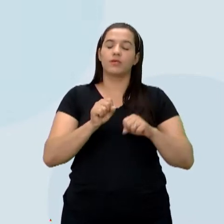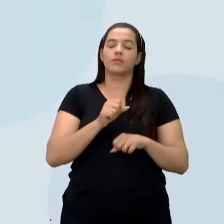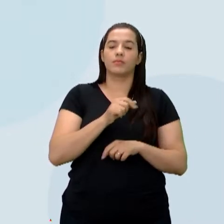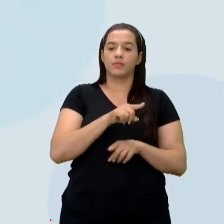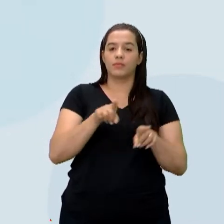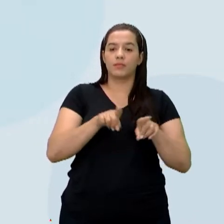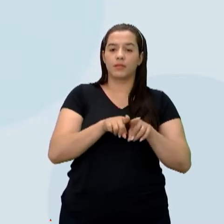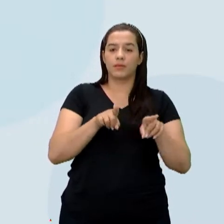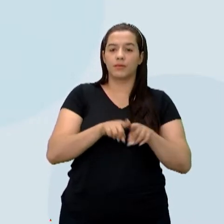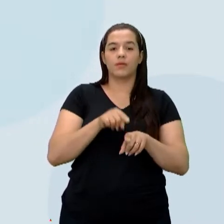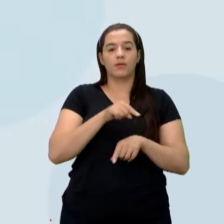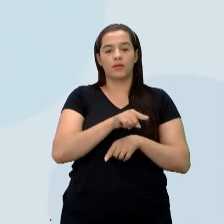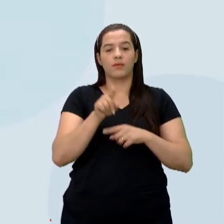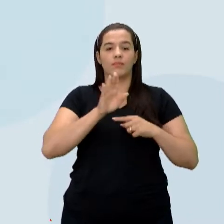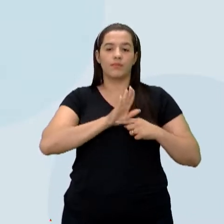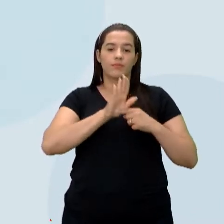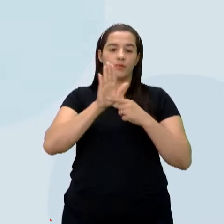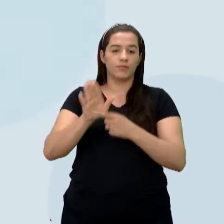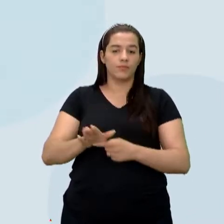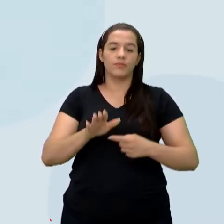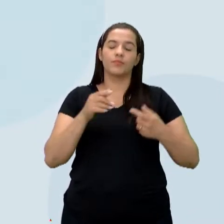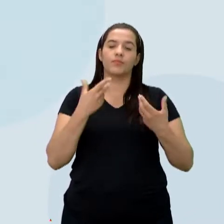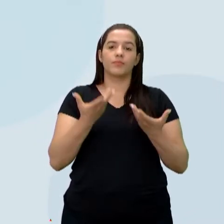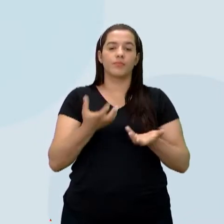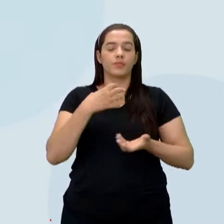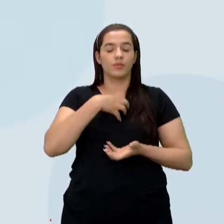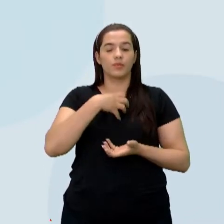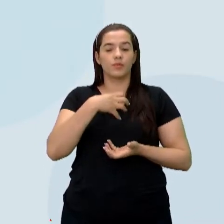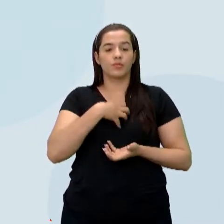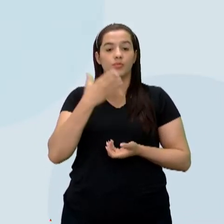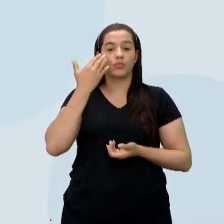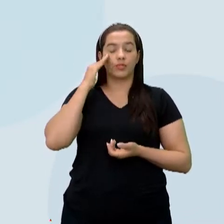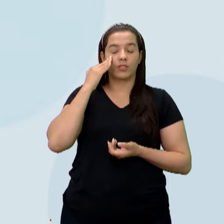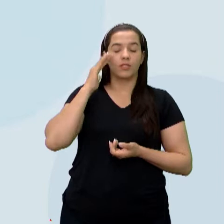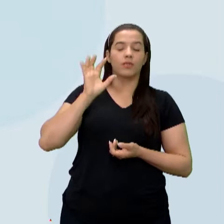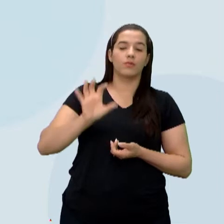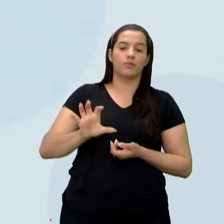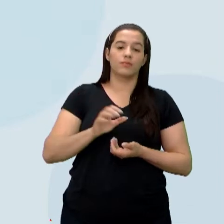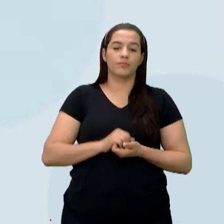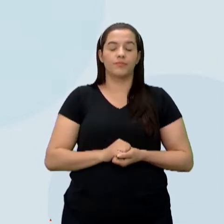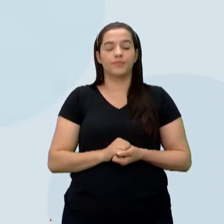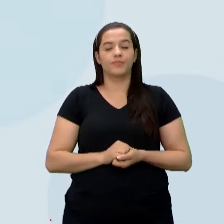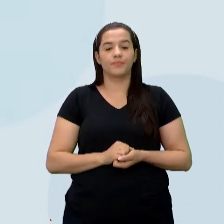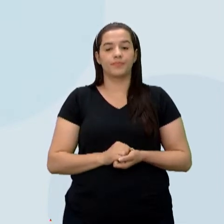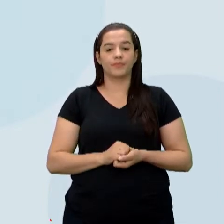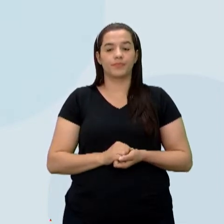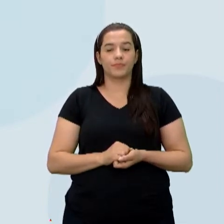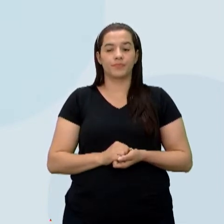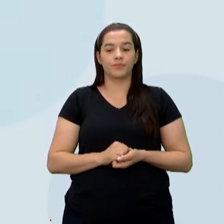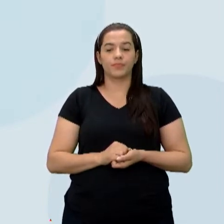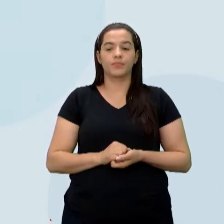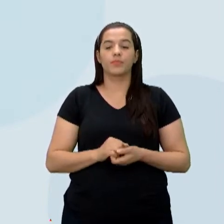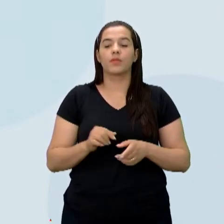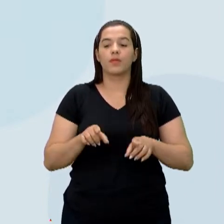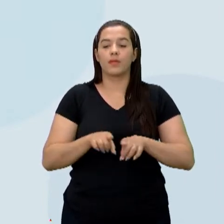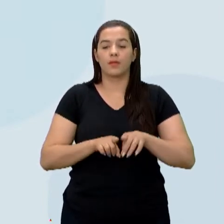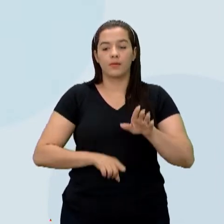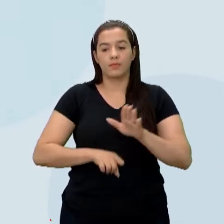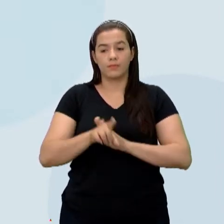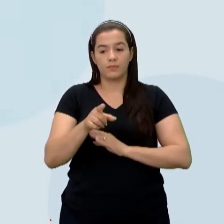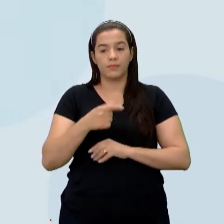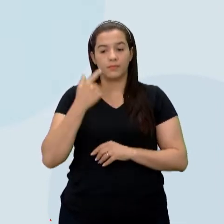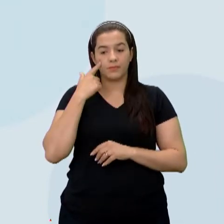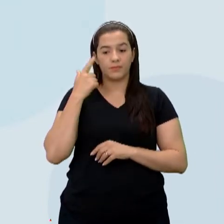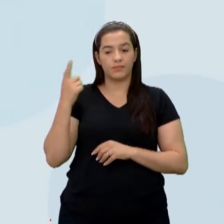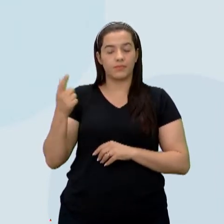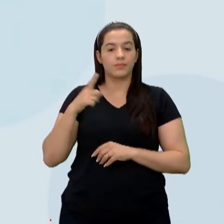vai auxiliar muito na construção desse sentido, ok? Temos lá, então, aí a pergunta. Ao